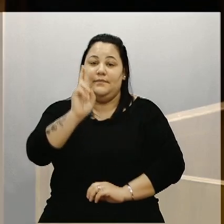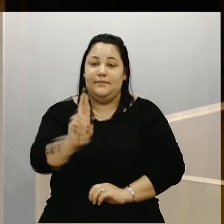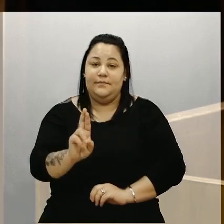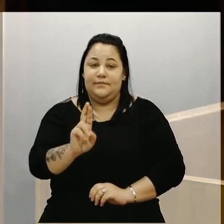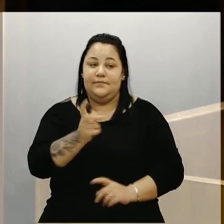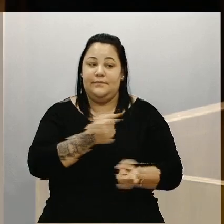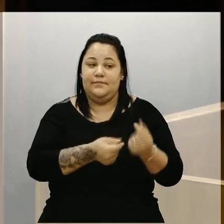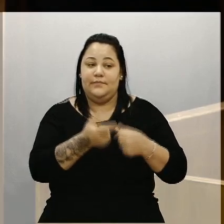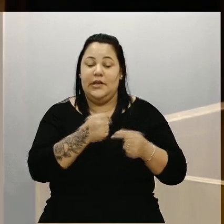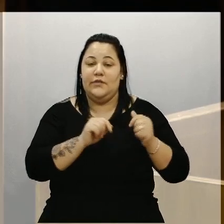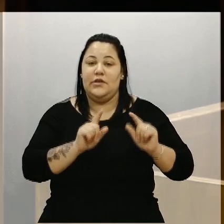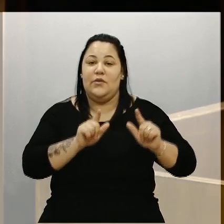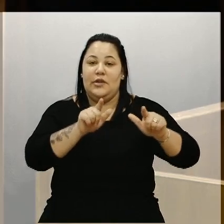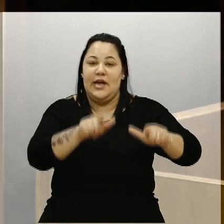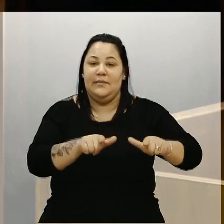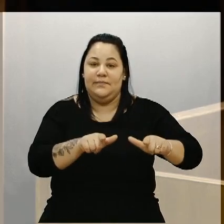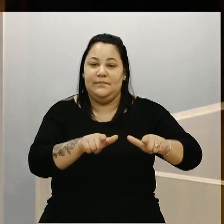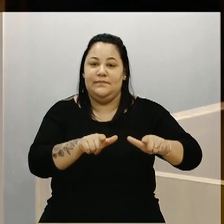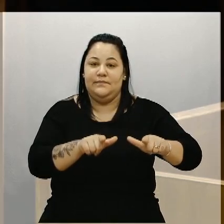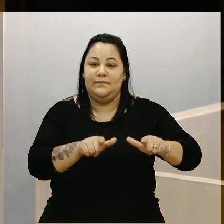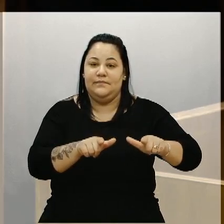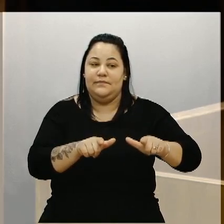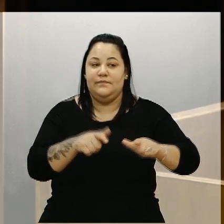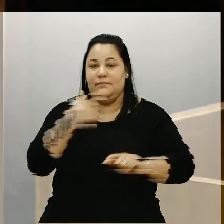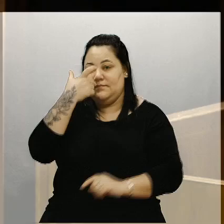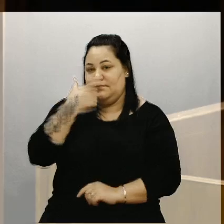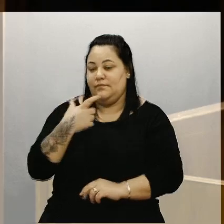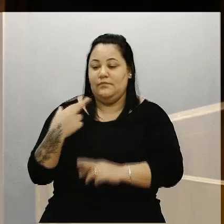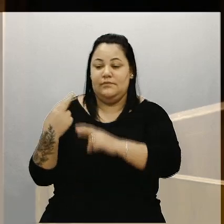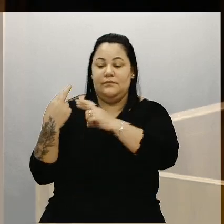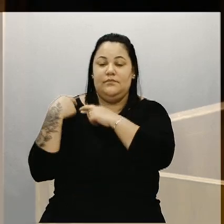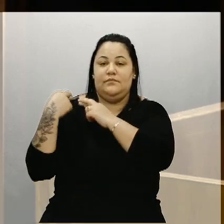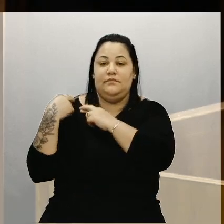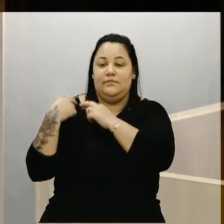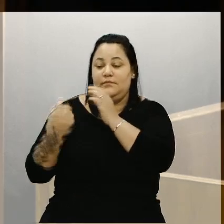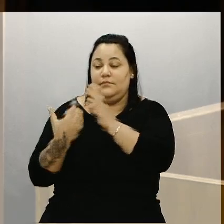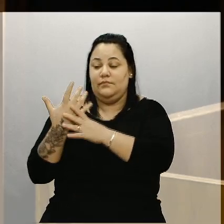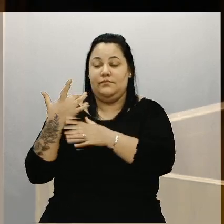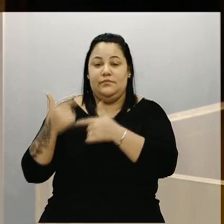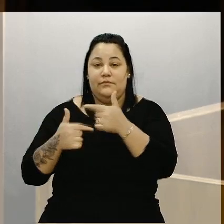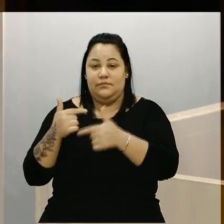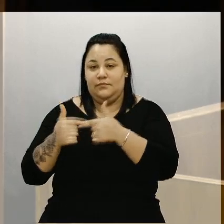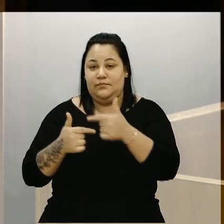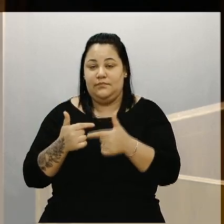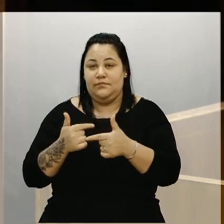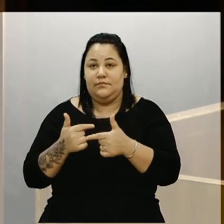economia local, sendo responsáveis por gerar emprego e renda